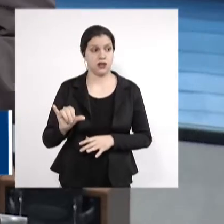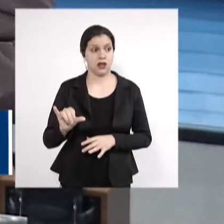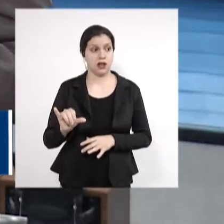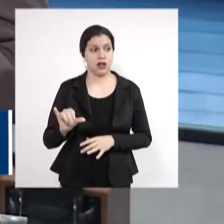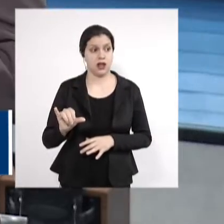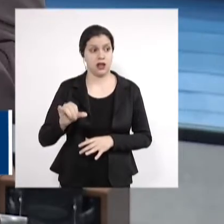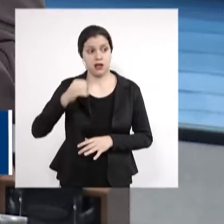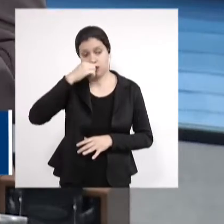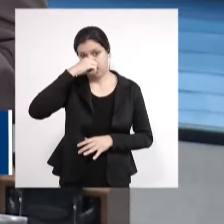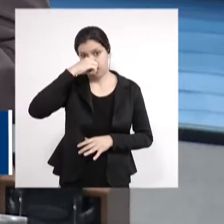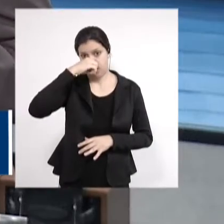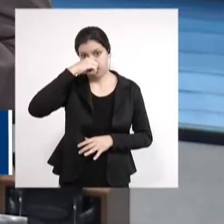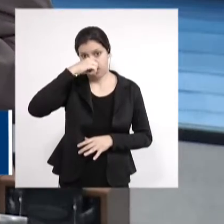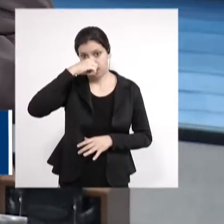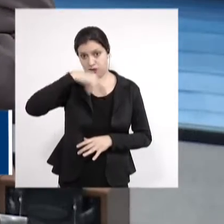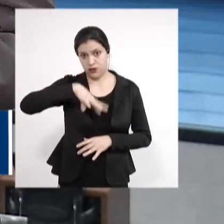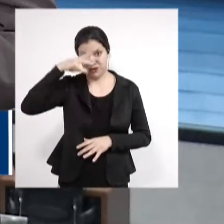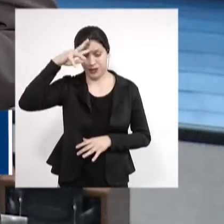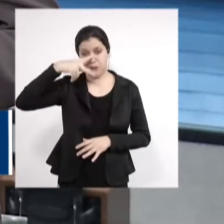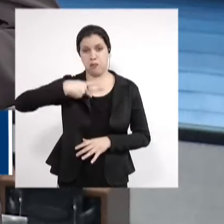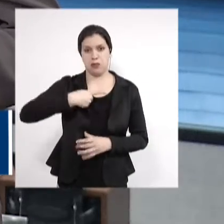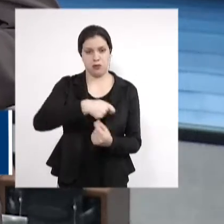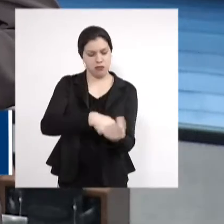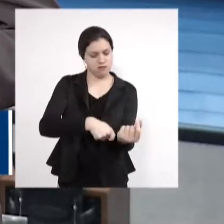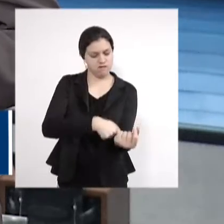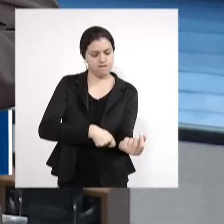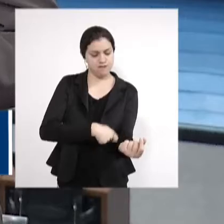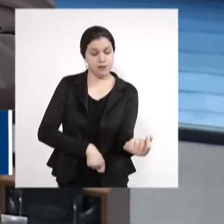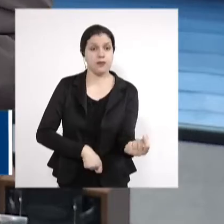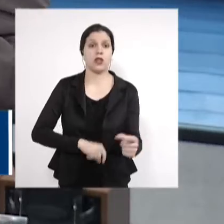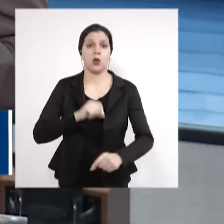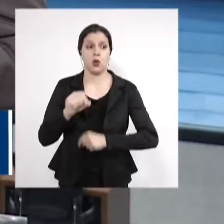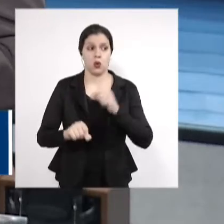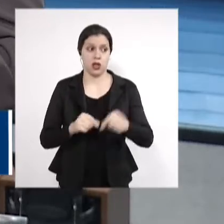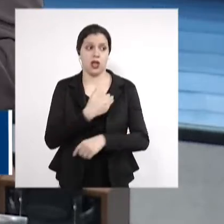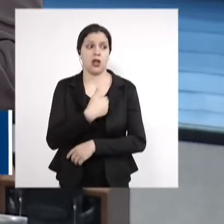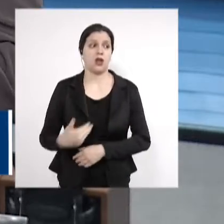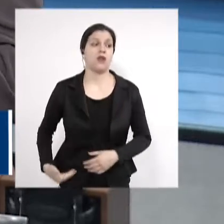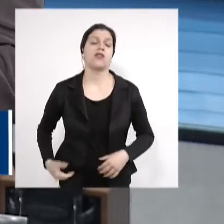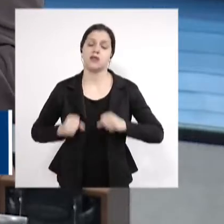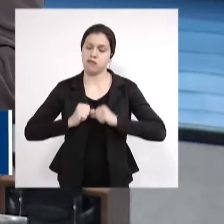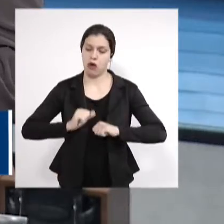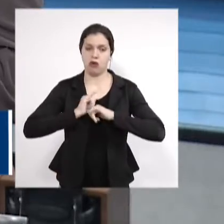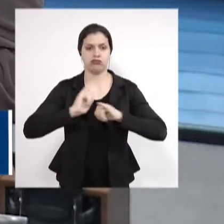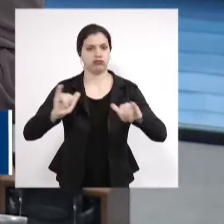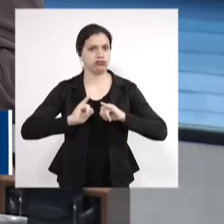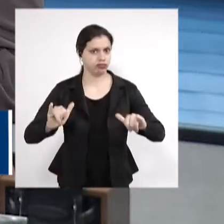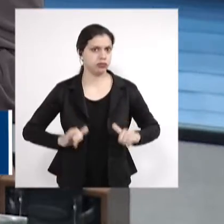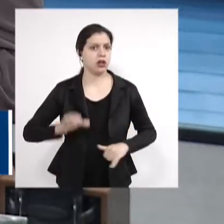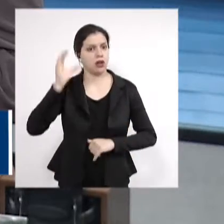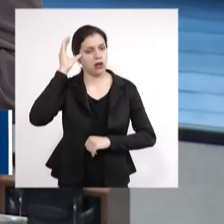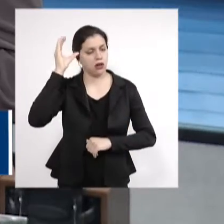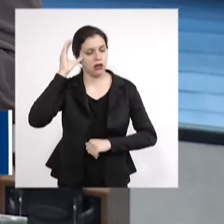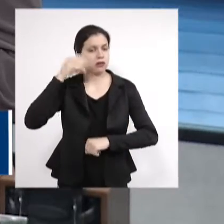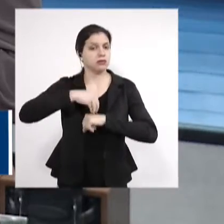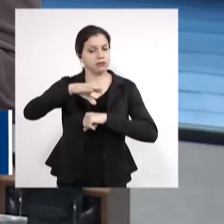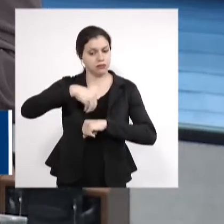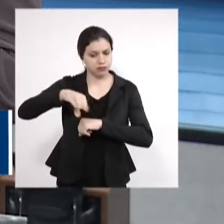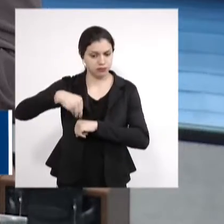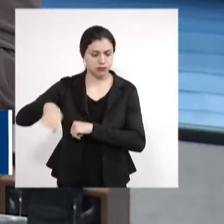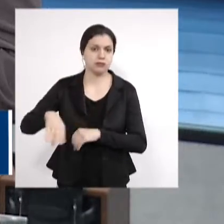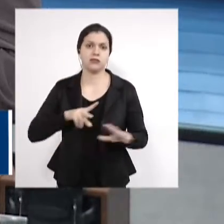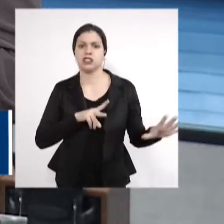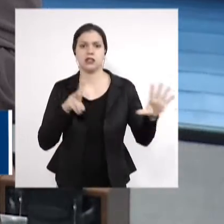Combate à Violência Autoprovocada. O governo poderá realizar campanhas durante a semana,